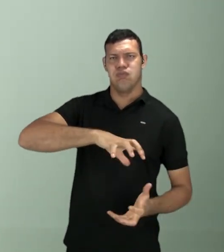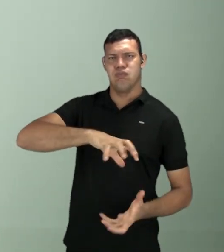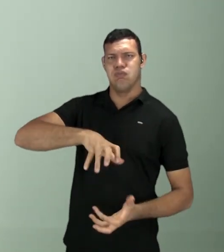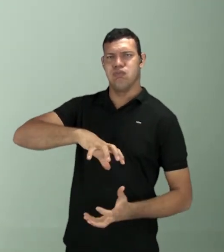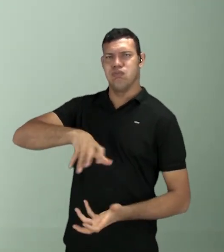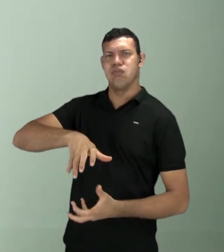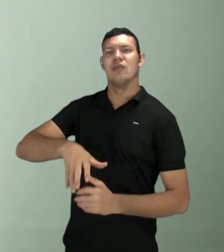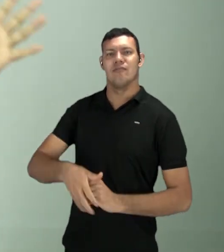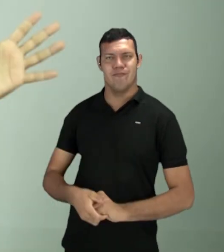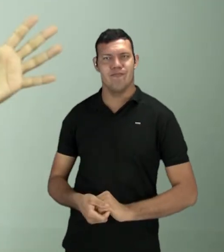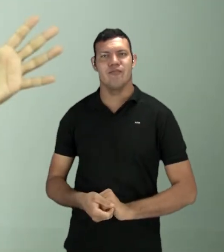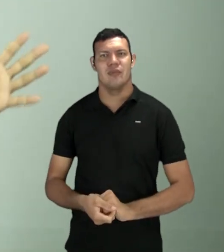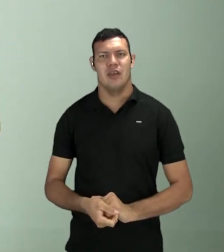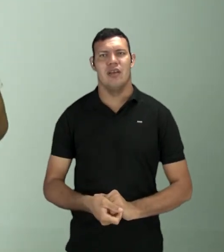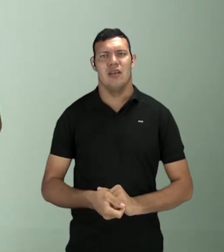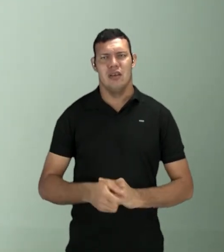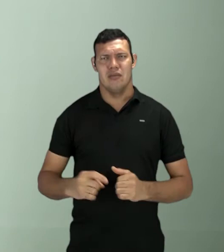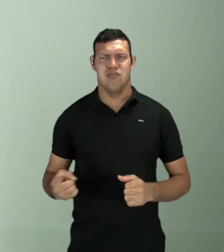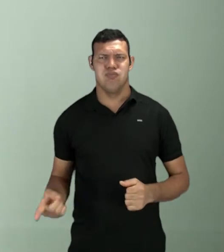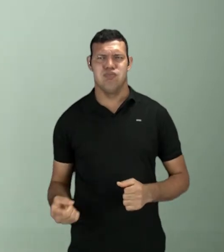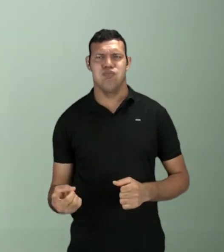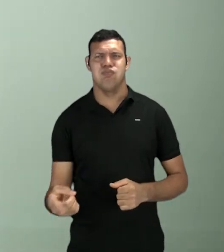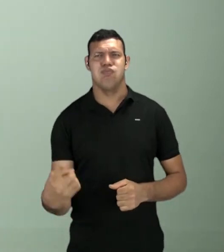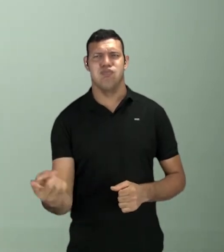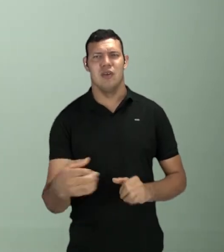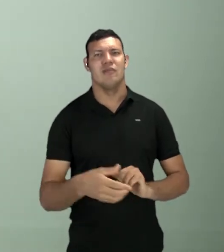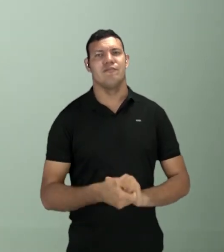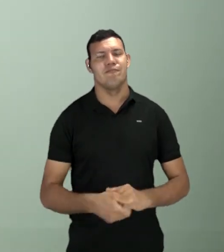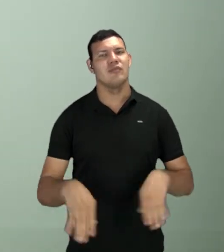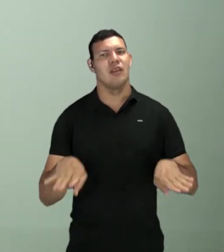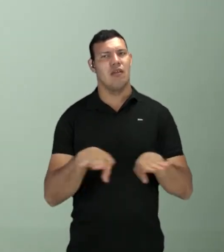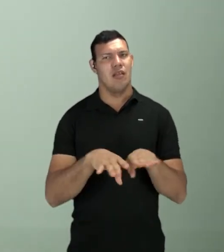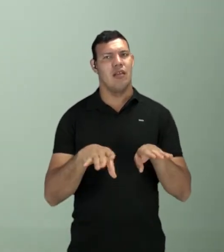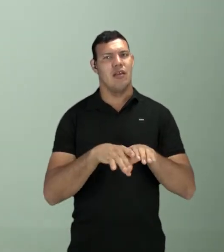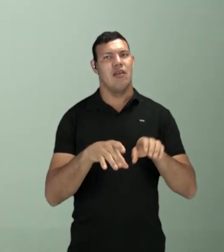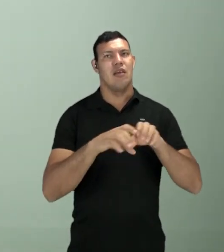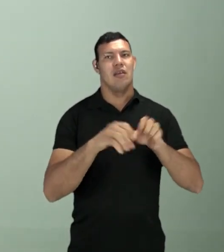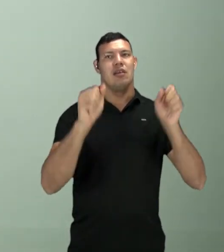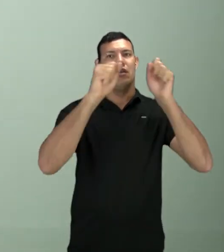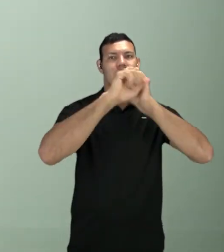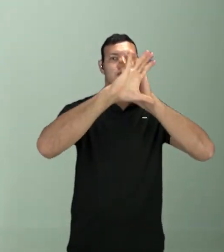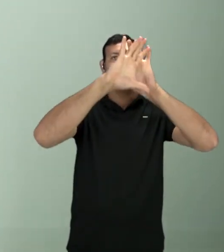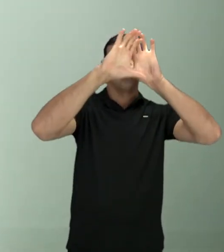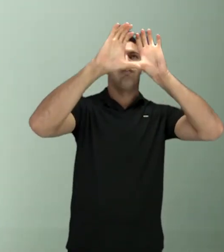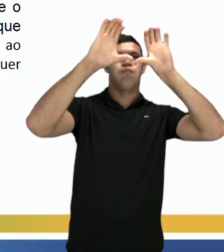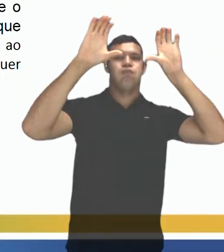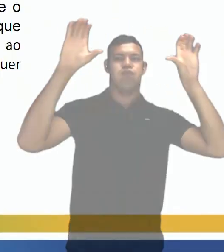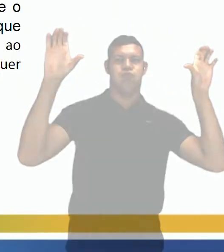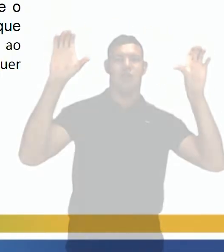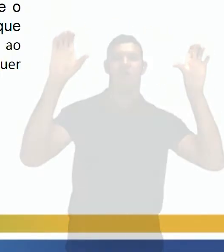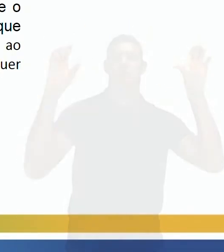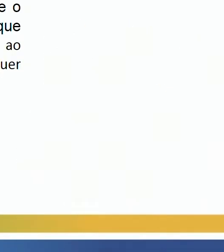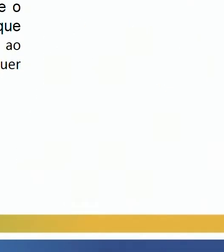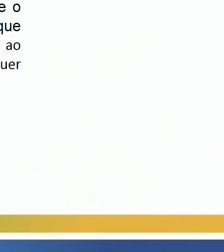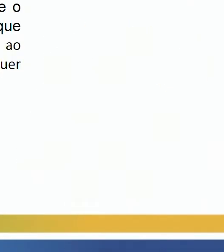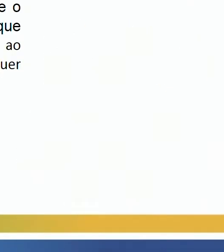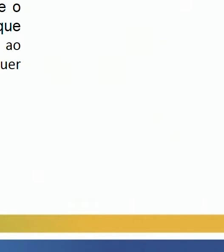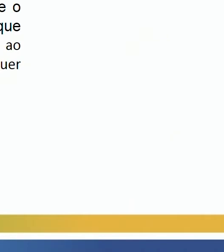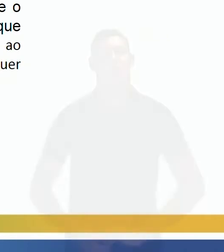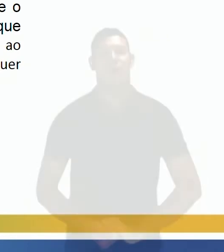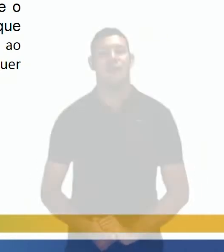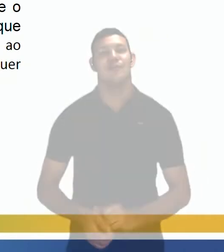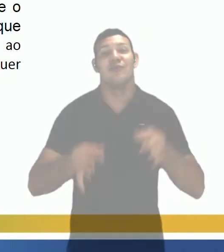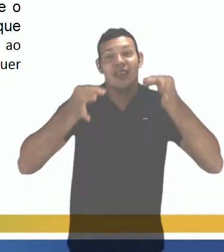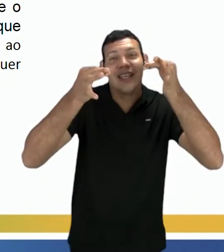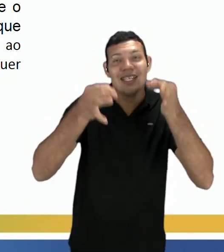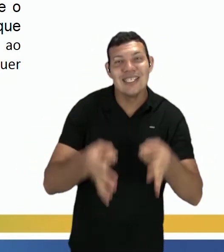né? Universo infinito e a teoria do multiverso. Ok? Certo, gente?